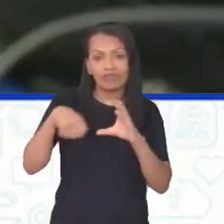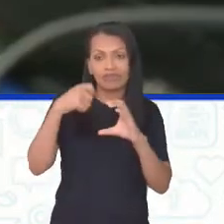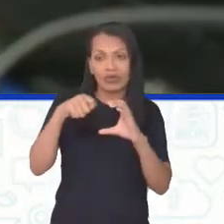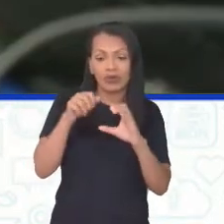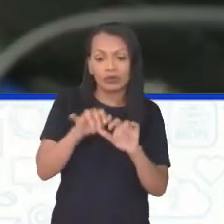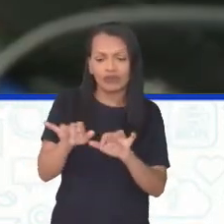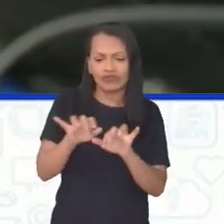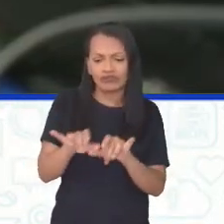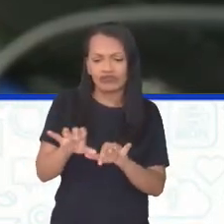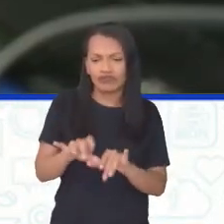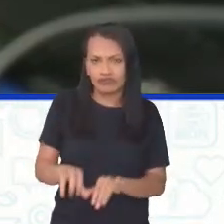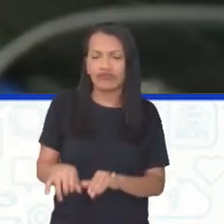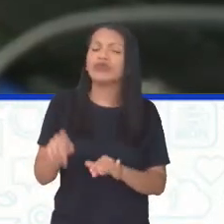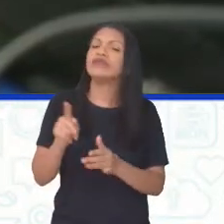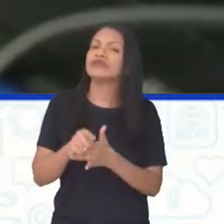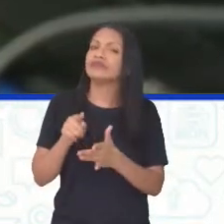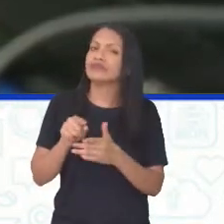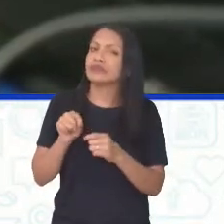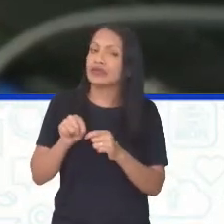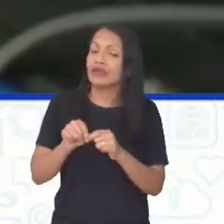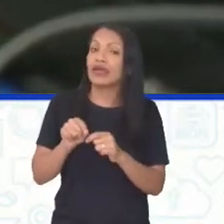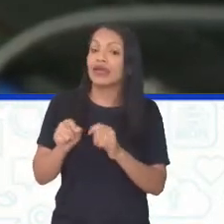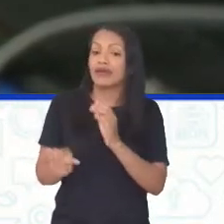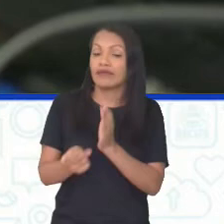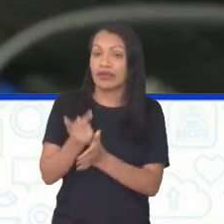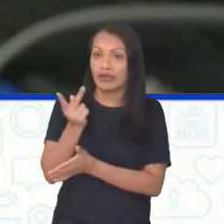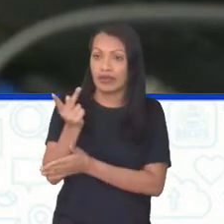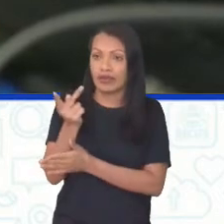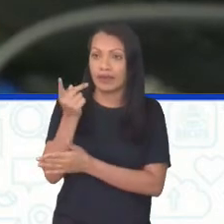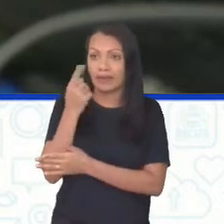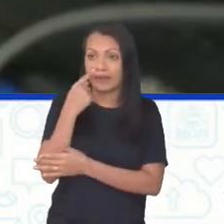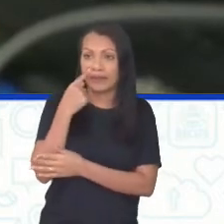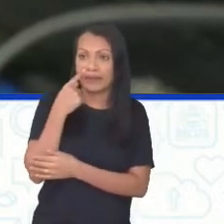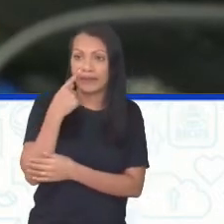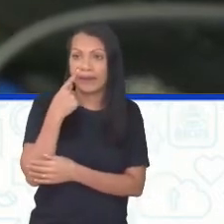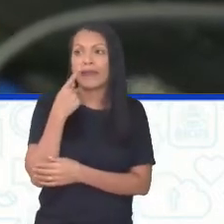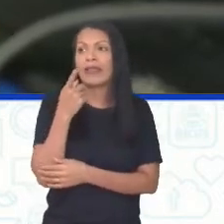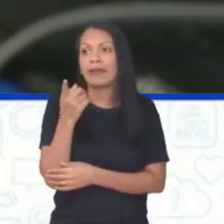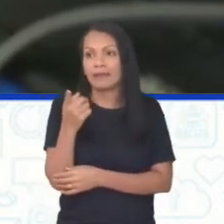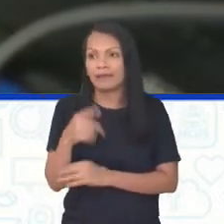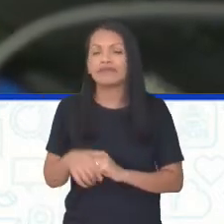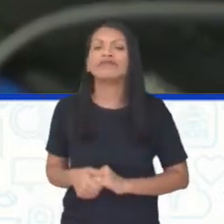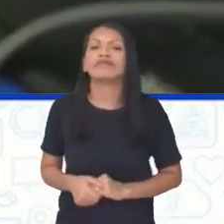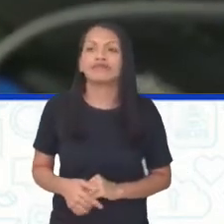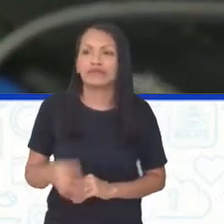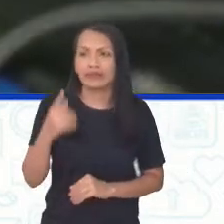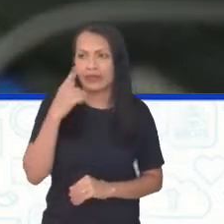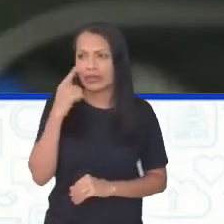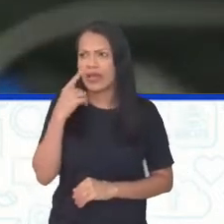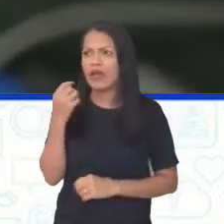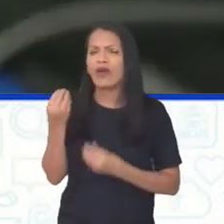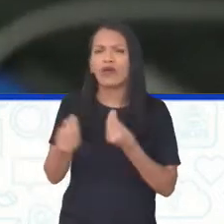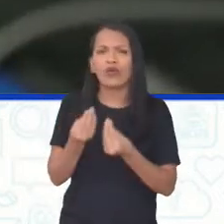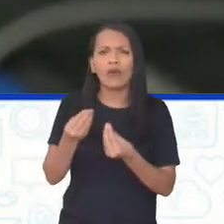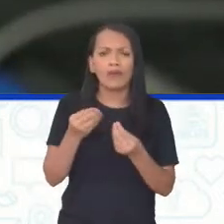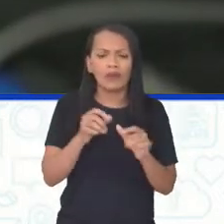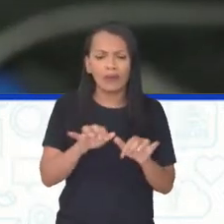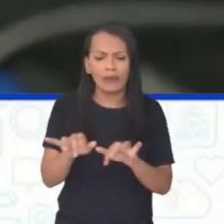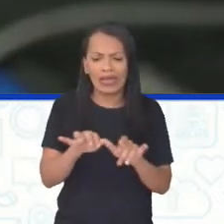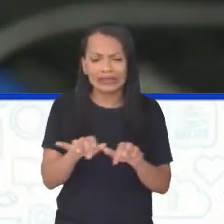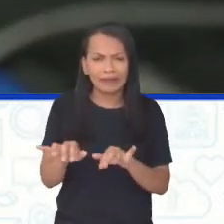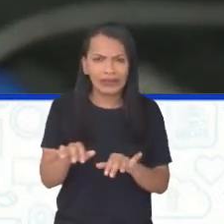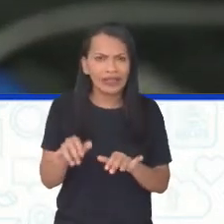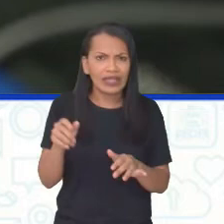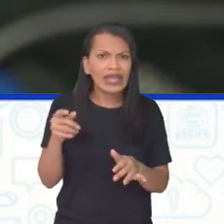adaptação também que acontece. Talvez aí não tenha que escrever ao contrário, né, professora Patrícia? Não. Aí é como se fosse um teclado adaptado